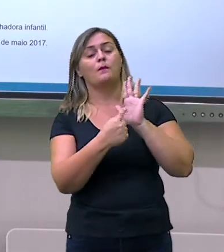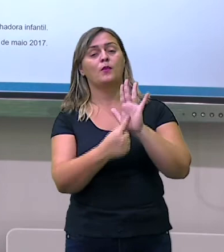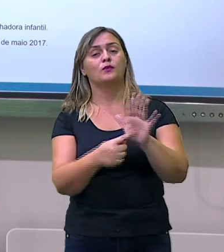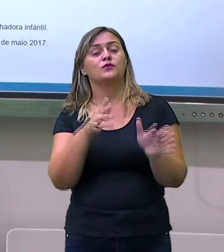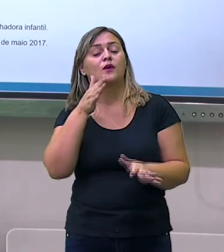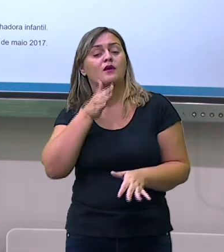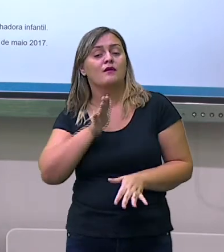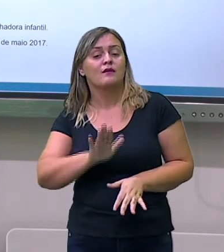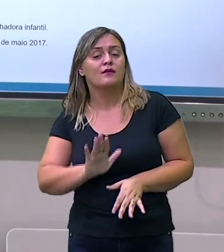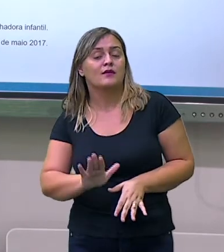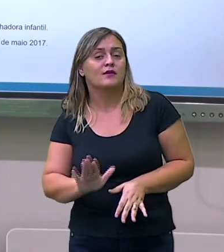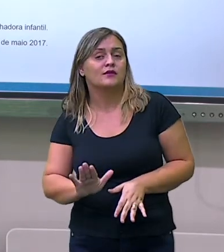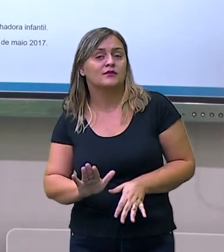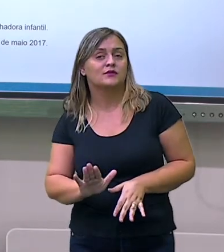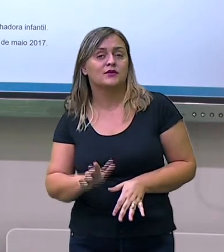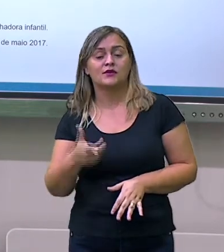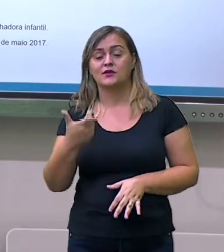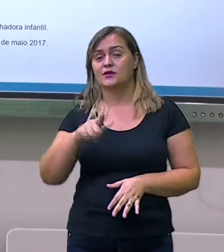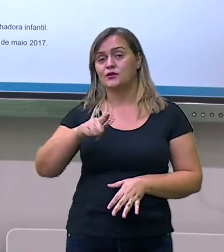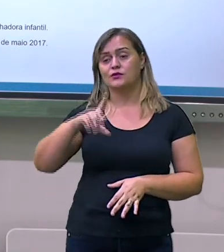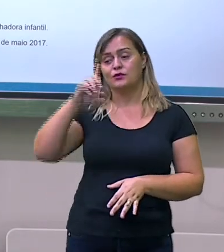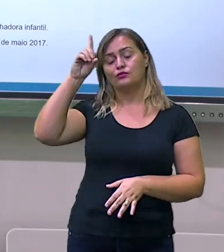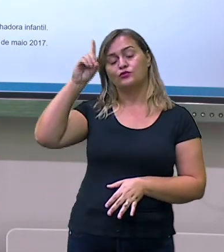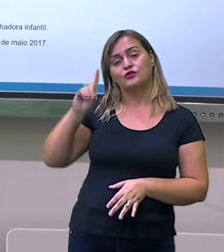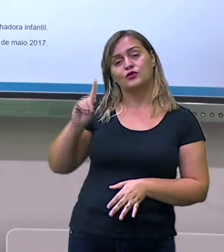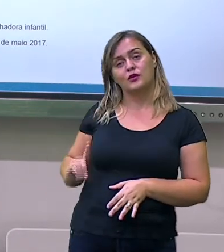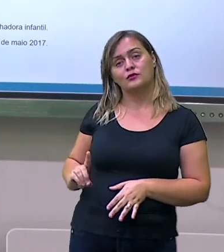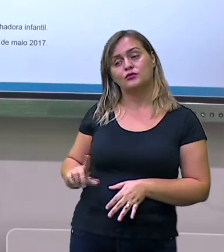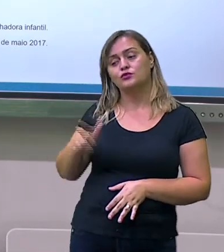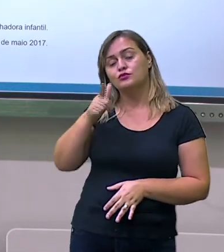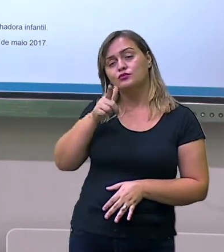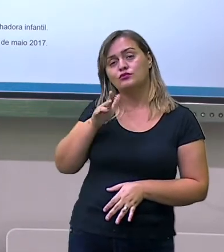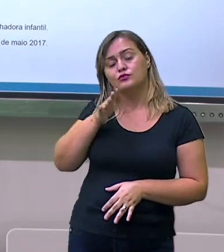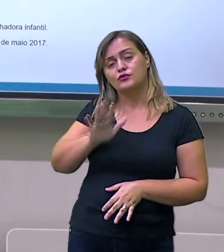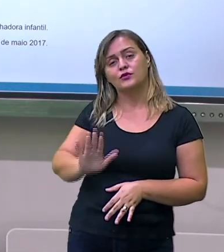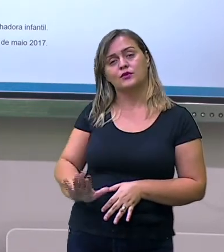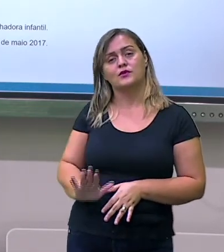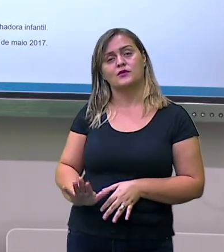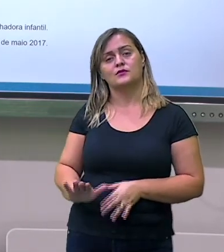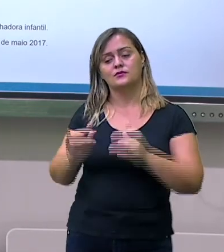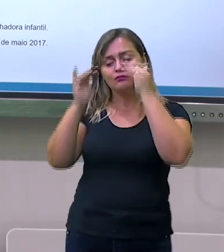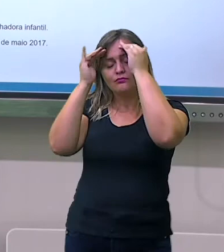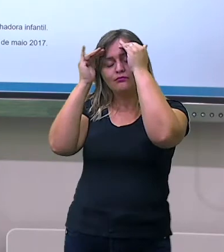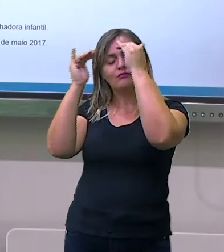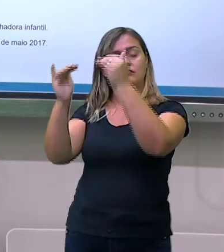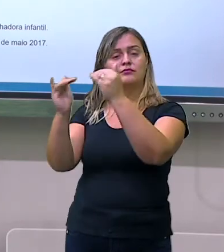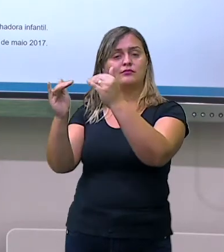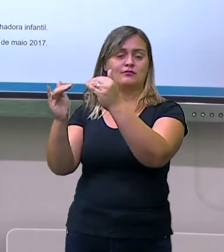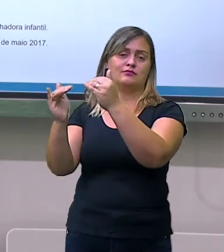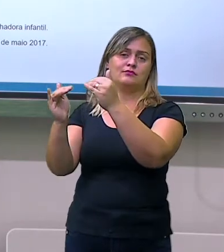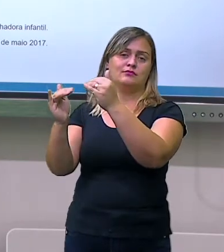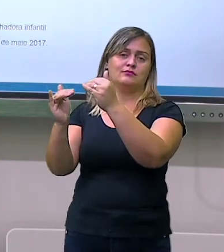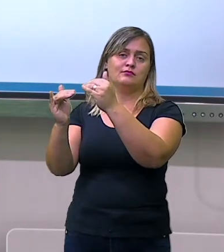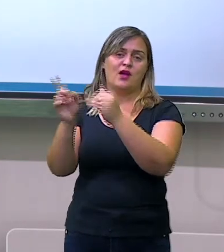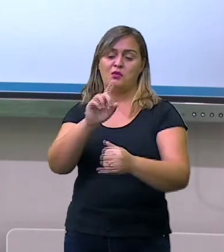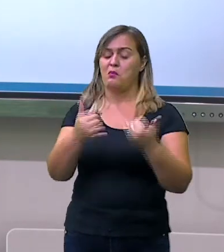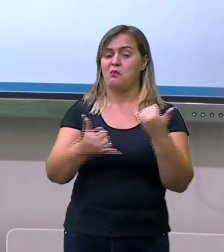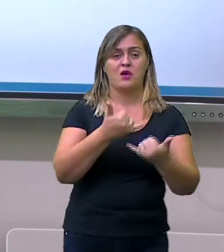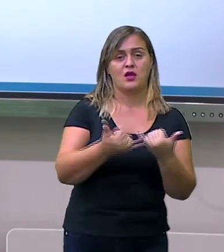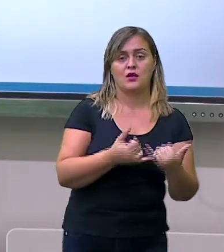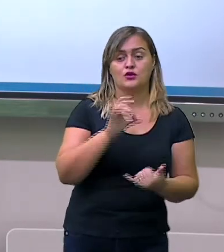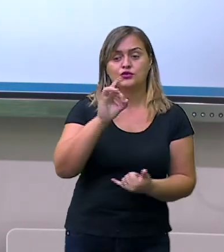criança que não tem o seu direito enquanto criança resguardado. Ela não brinca, ela só